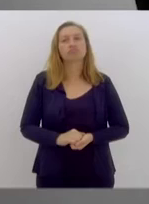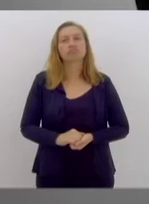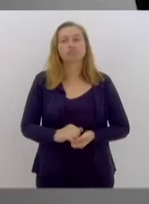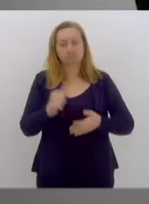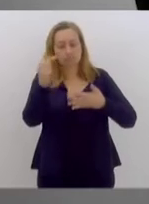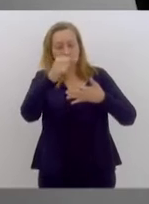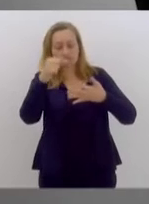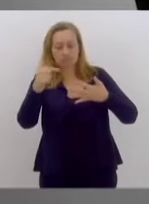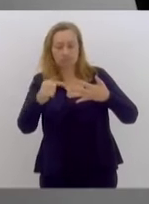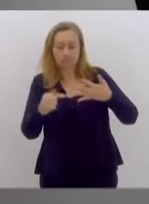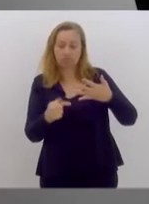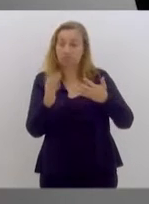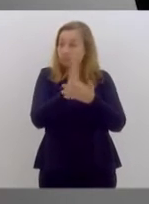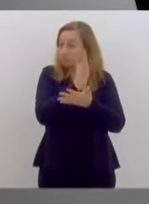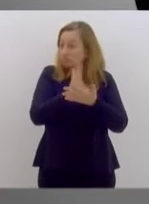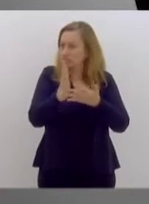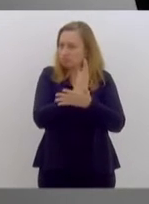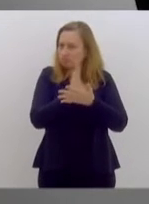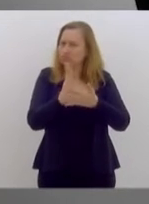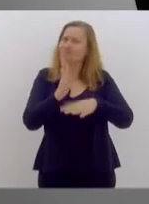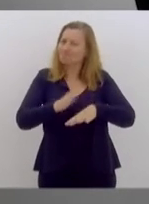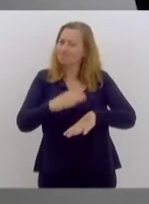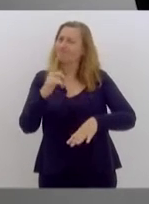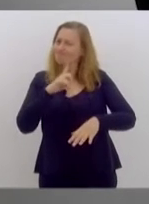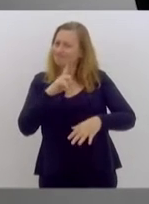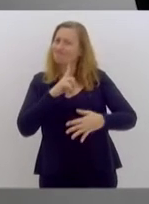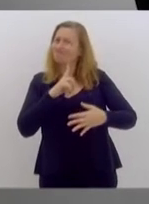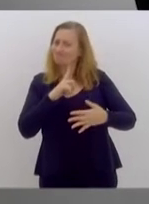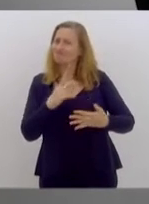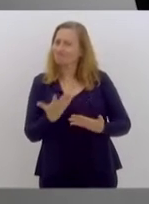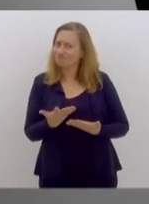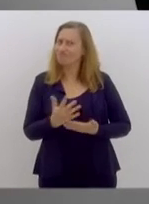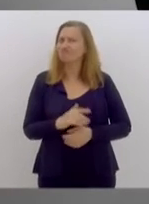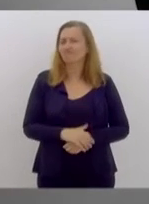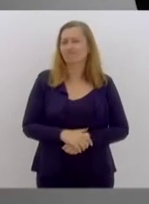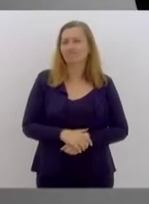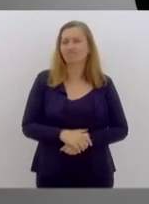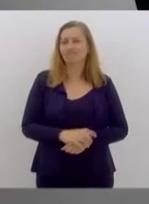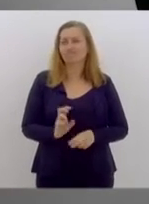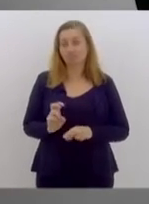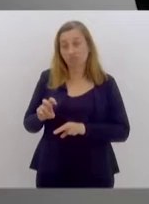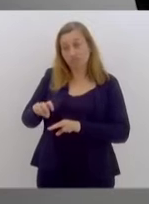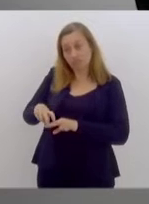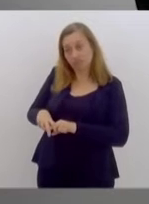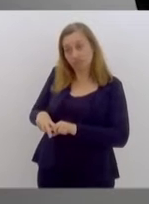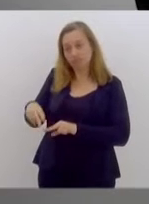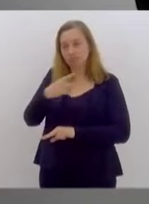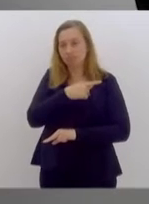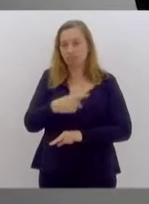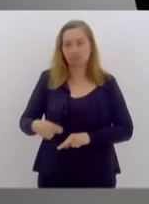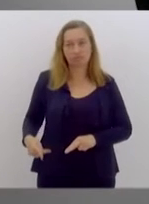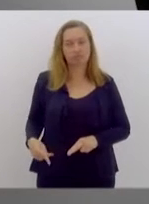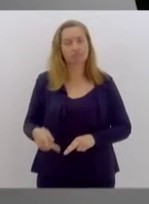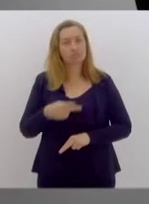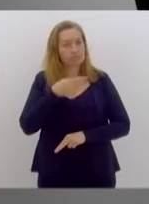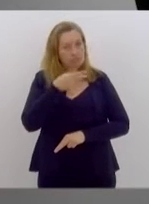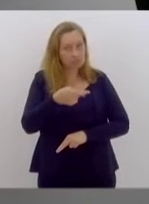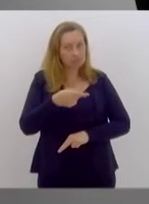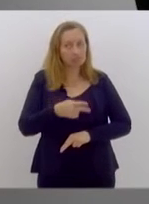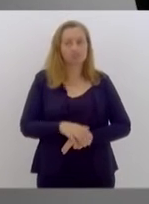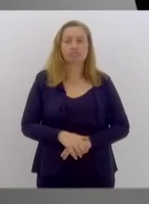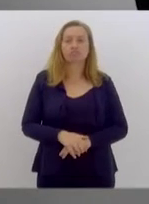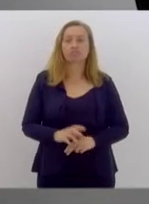alguns pontos porque não se para só aí o Excelência ao sentar aqui na presidência destacou